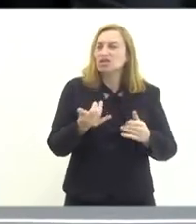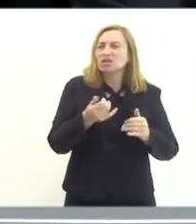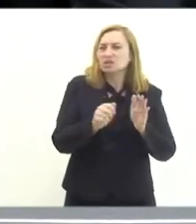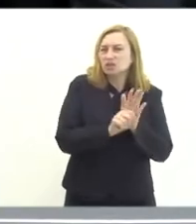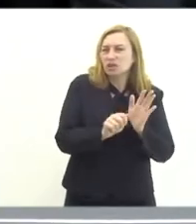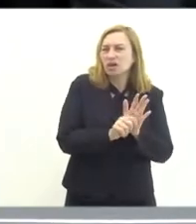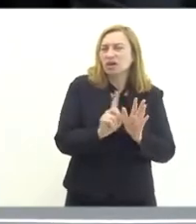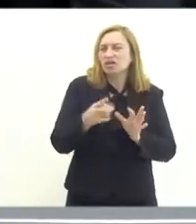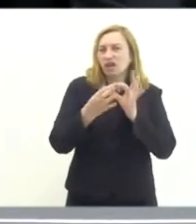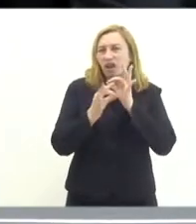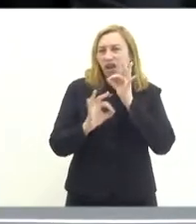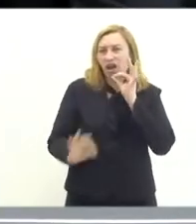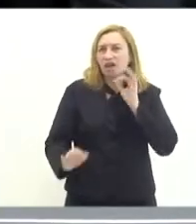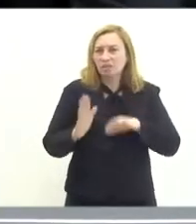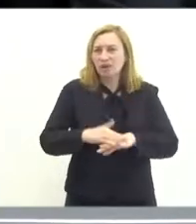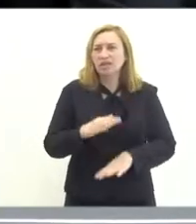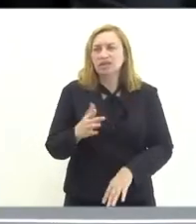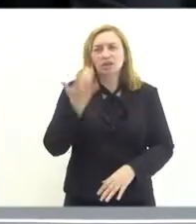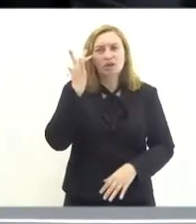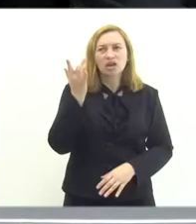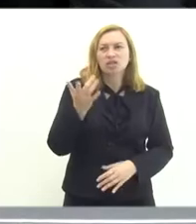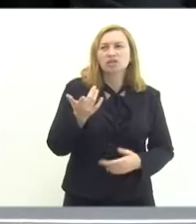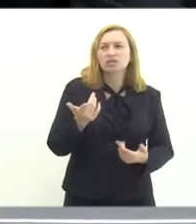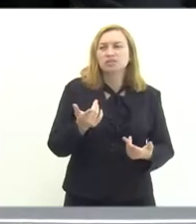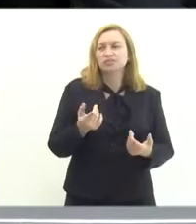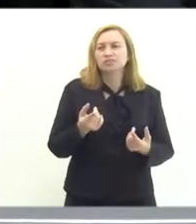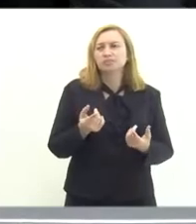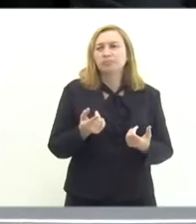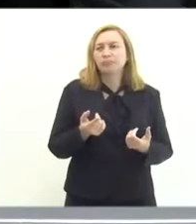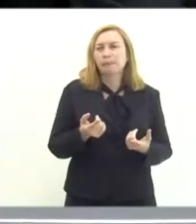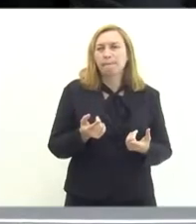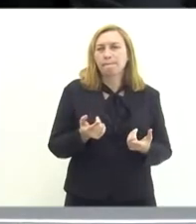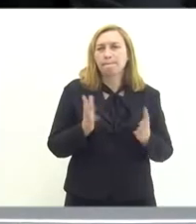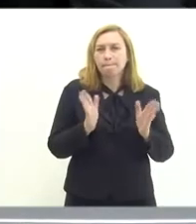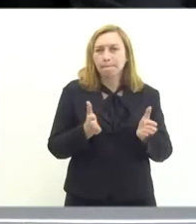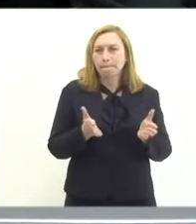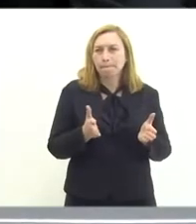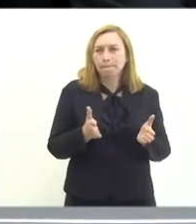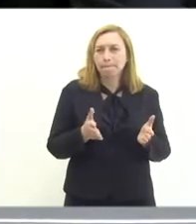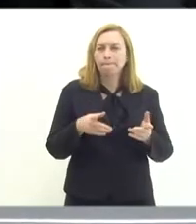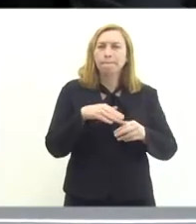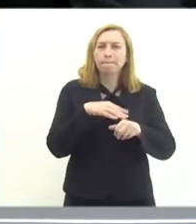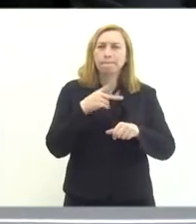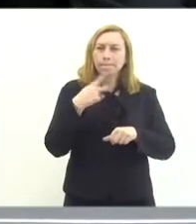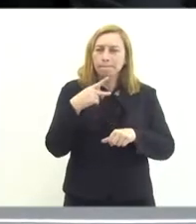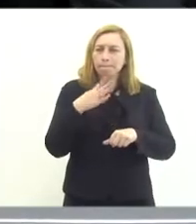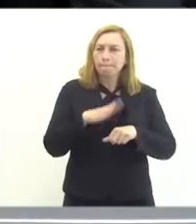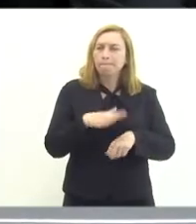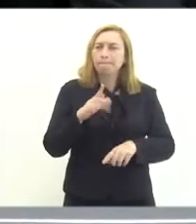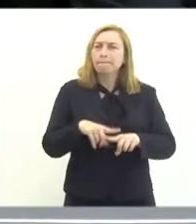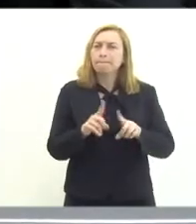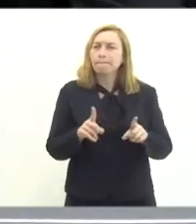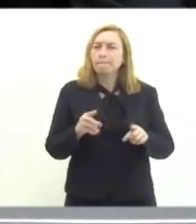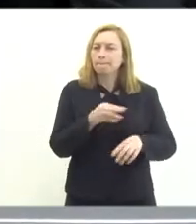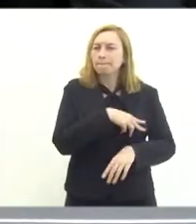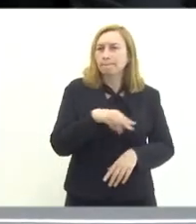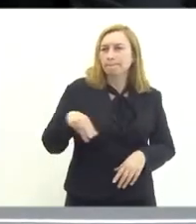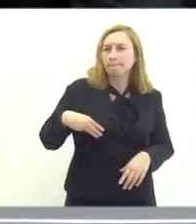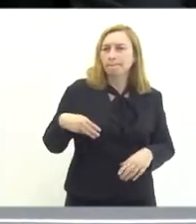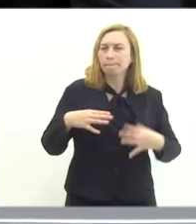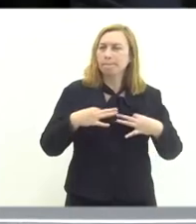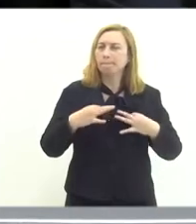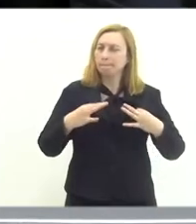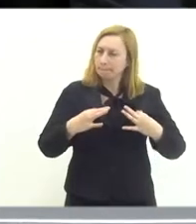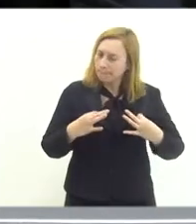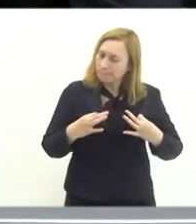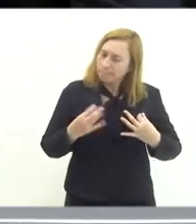então é não vou me alongar mais porque acho que muita gente tem que ter hoje para conversar mais o Ministério Público